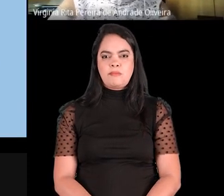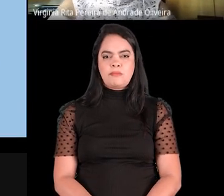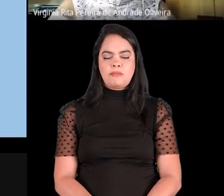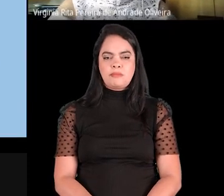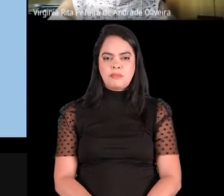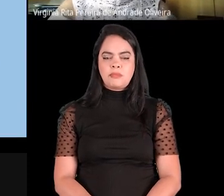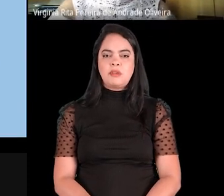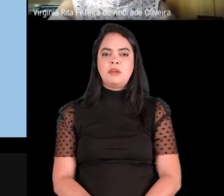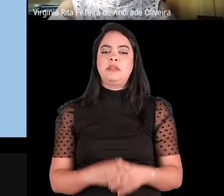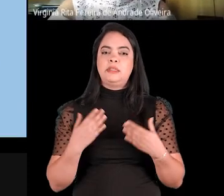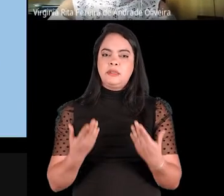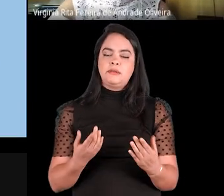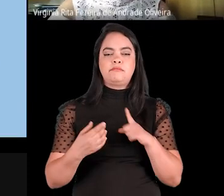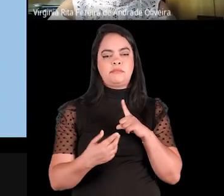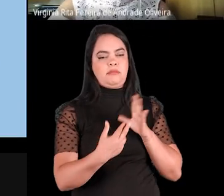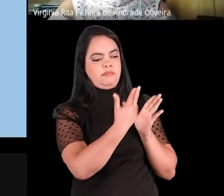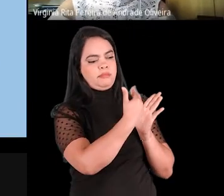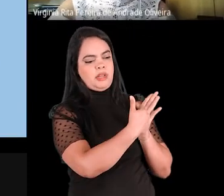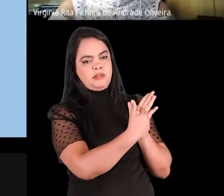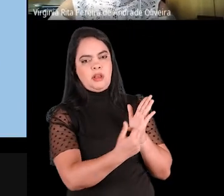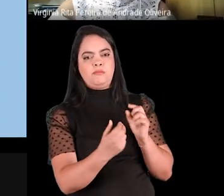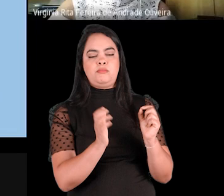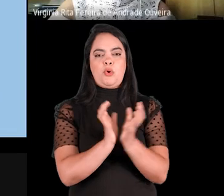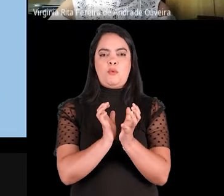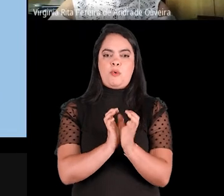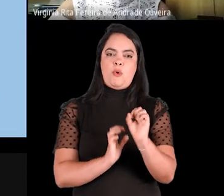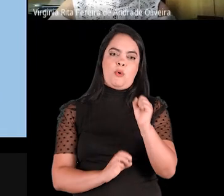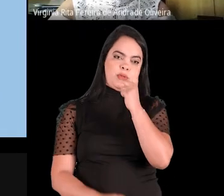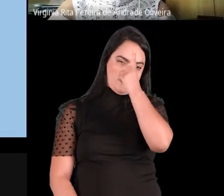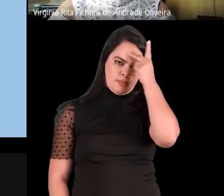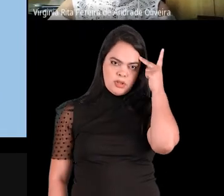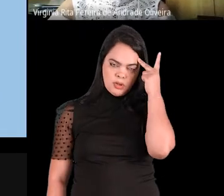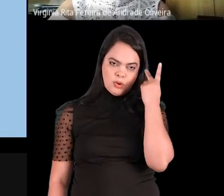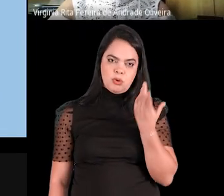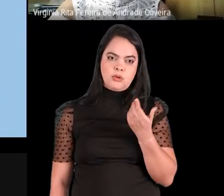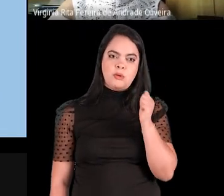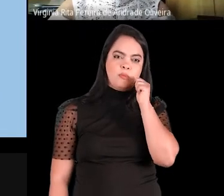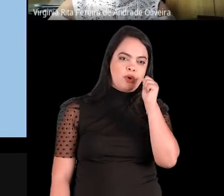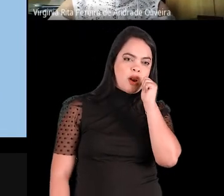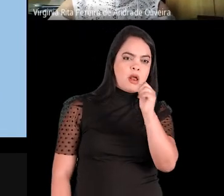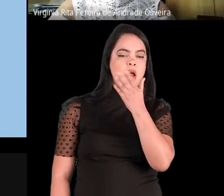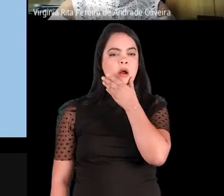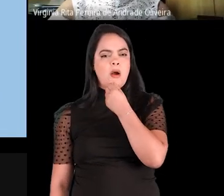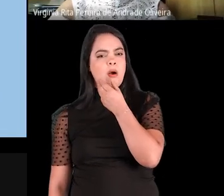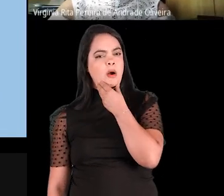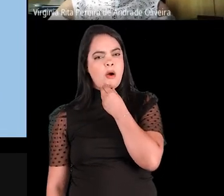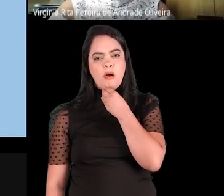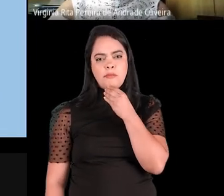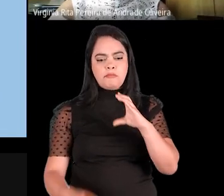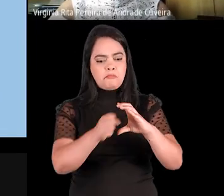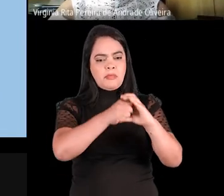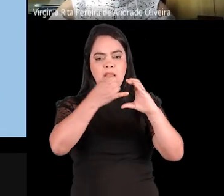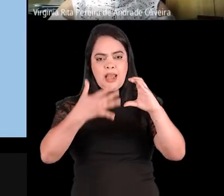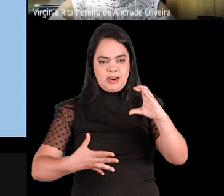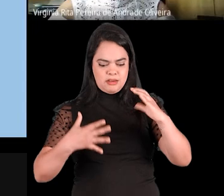A gente tem aqui, então, um desenho, né, de um grupo de 8 pessoas, entre homens e mulheres com características